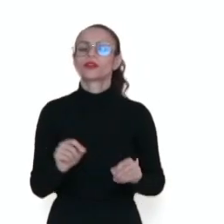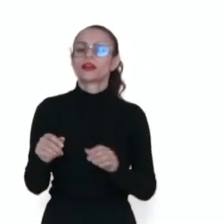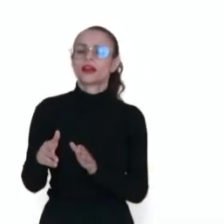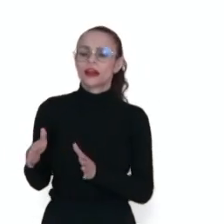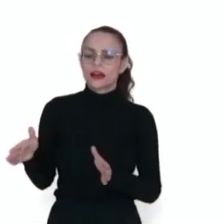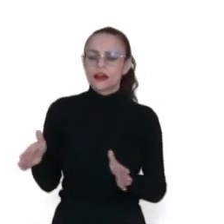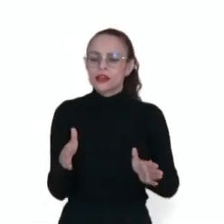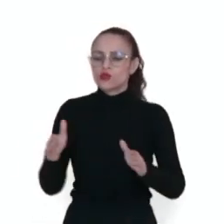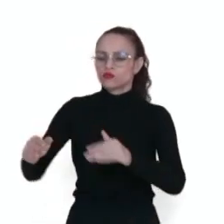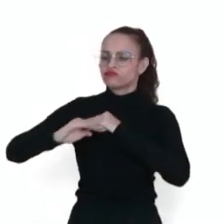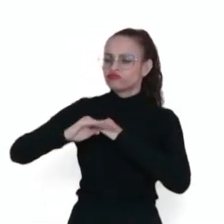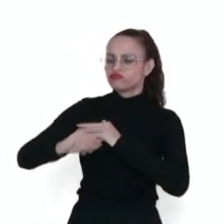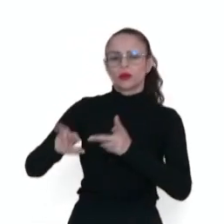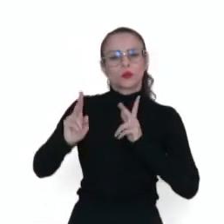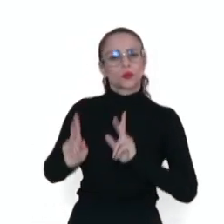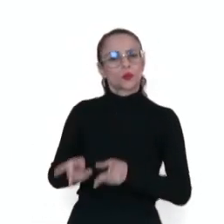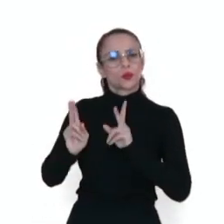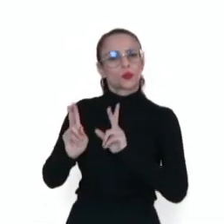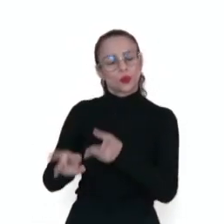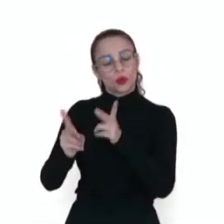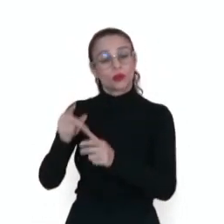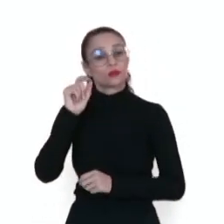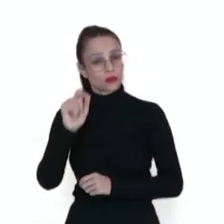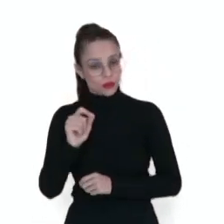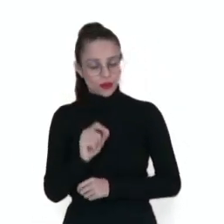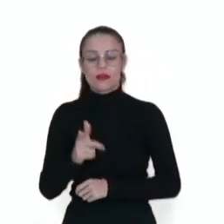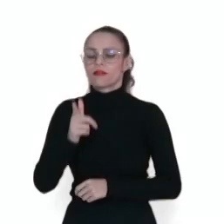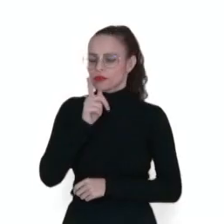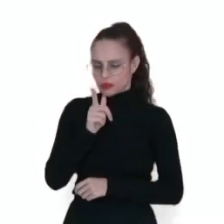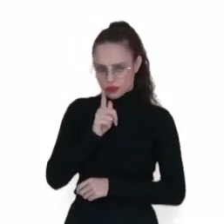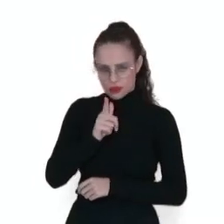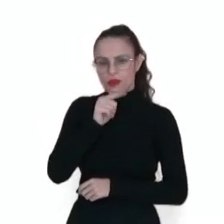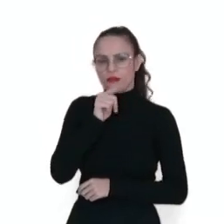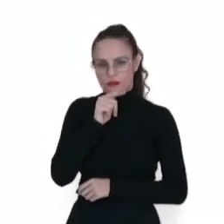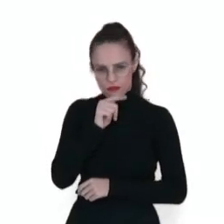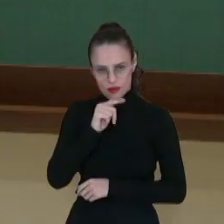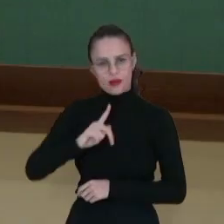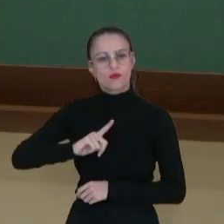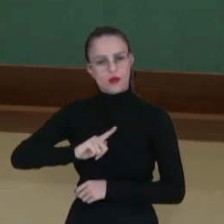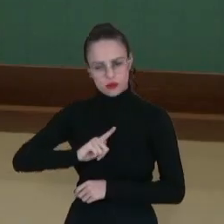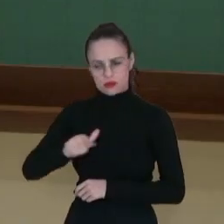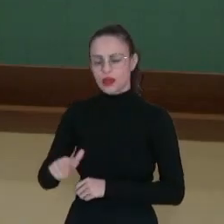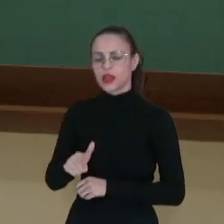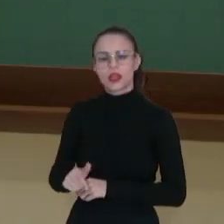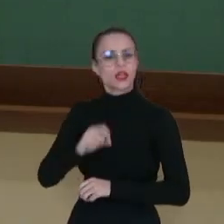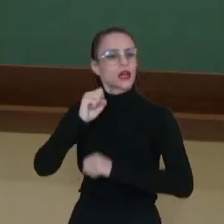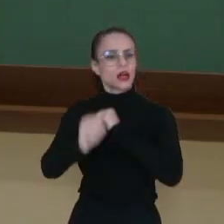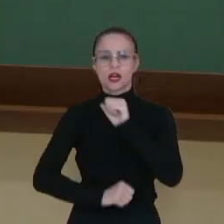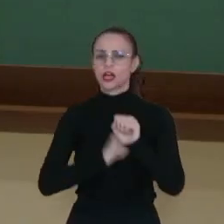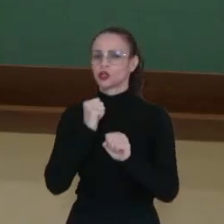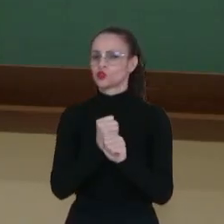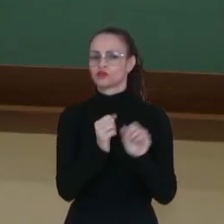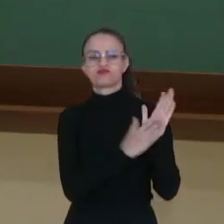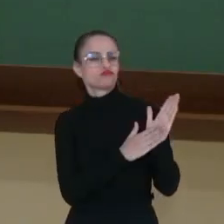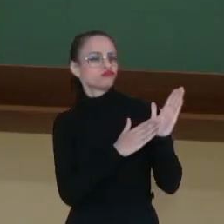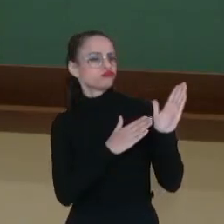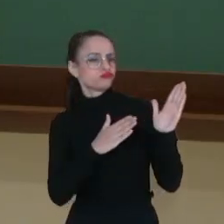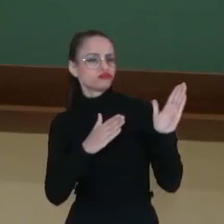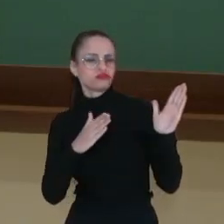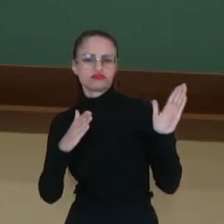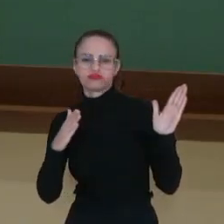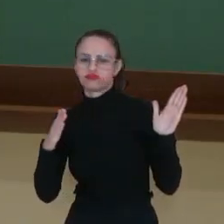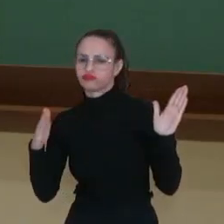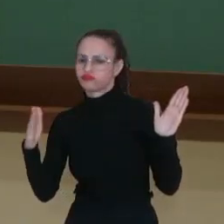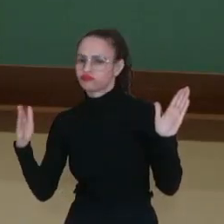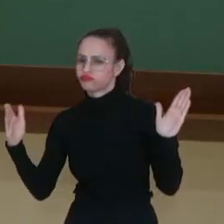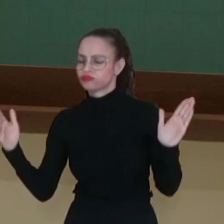ou permanentes possuem água o ano inteiro, ou seja, tem água no